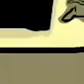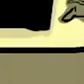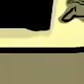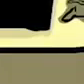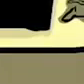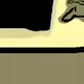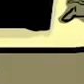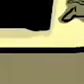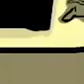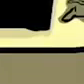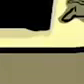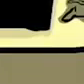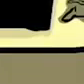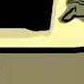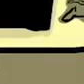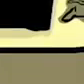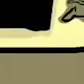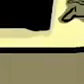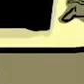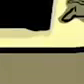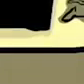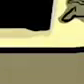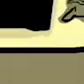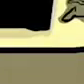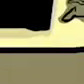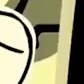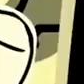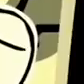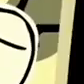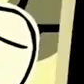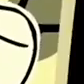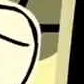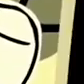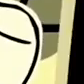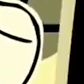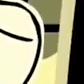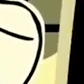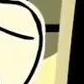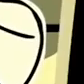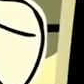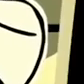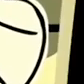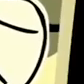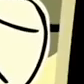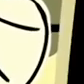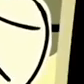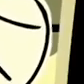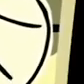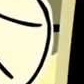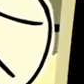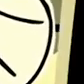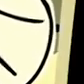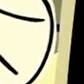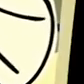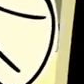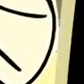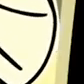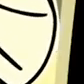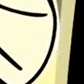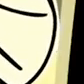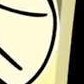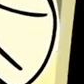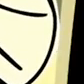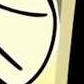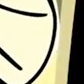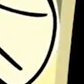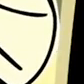pela mata e chamou, mas ninguém respondeu. E pensou consigo mesma que não tinha sorte no amor, pois aquele